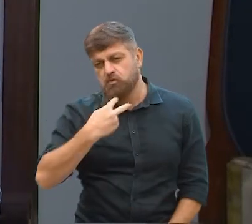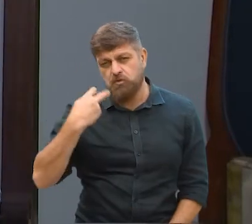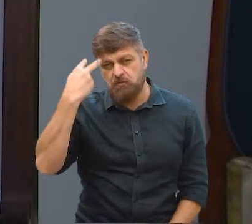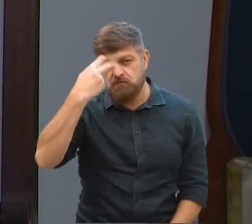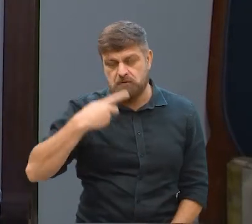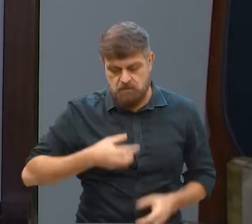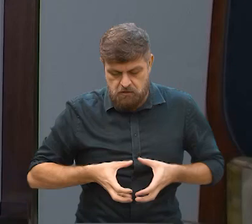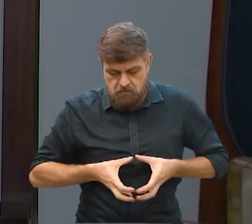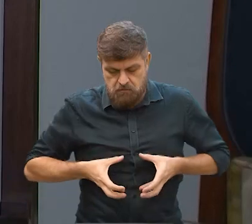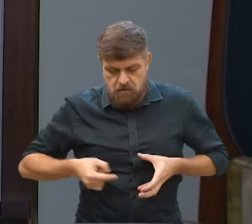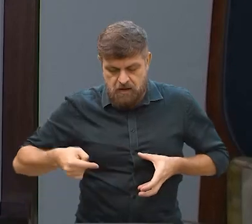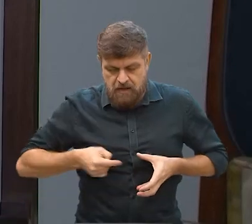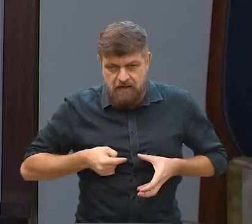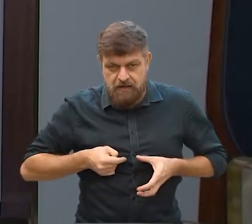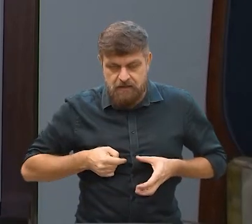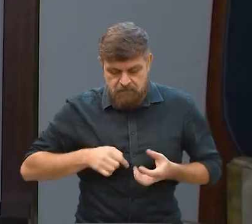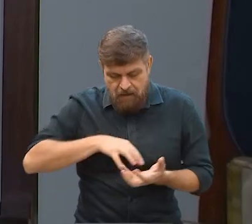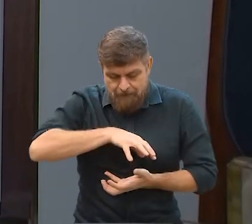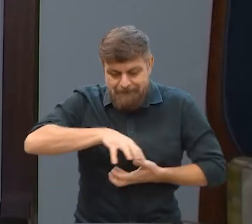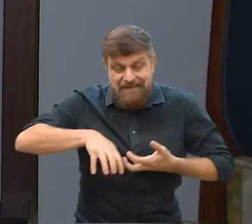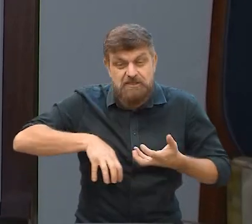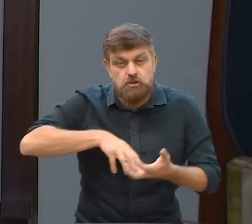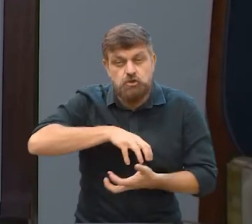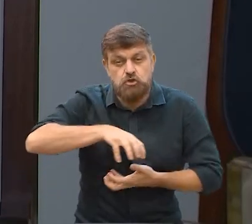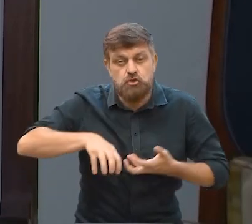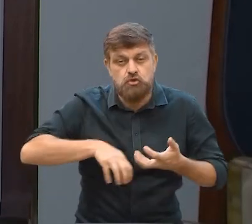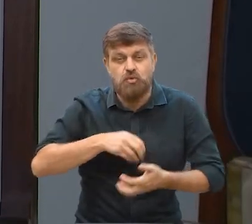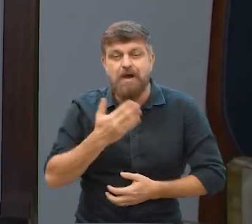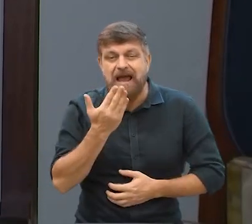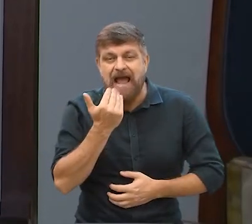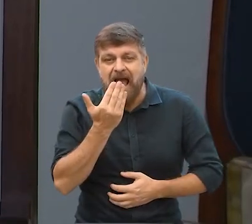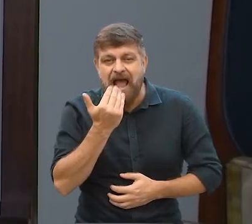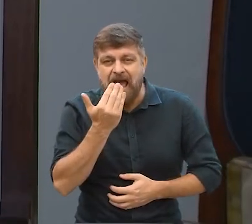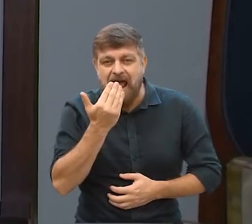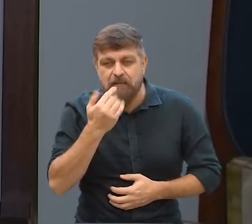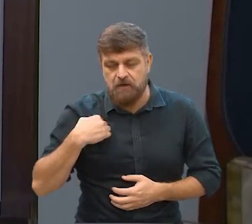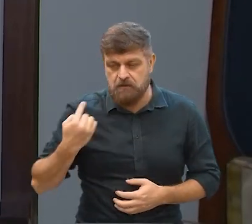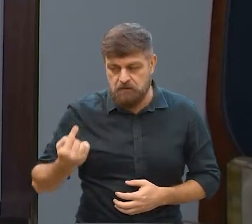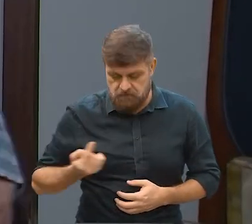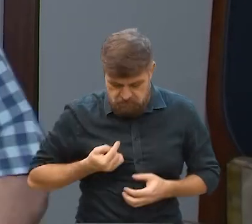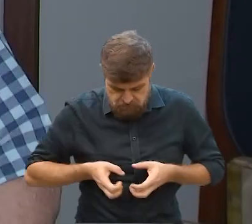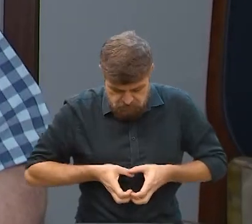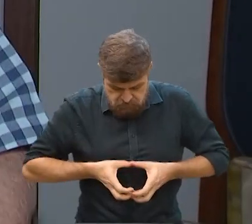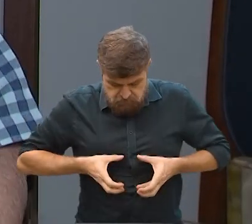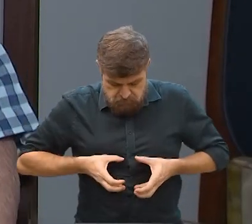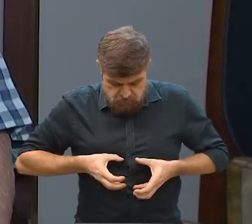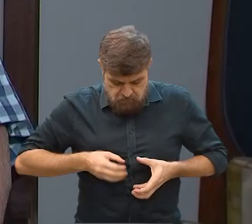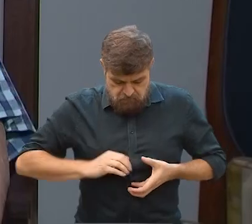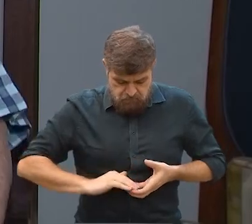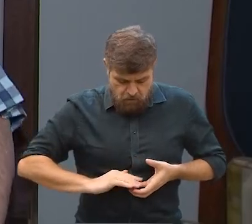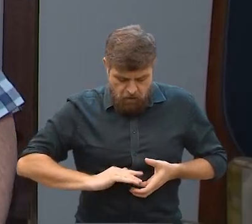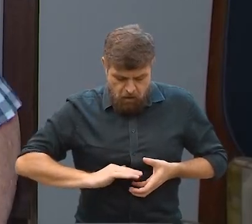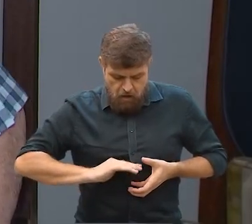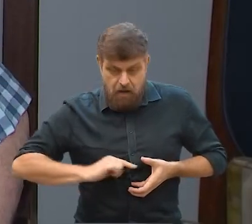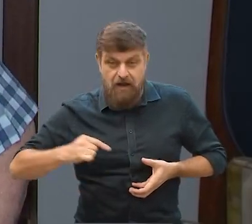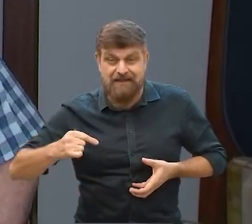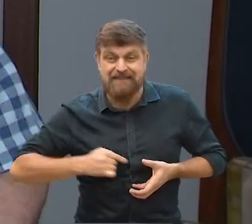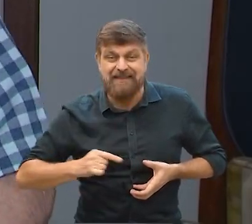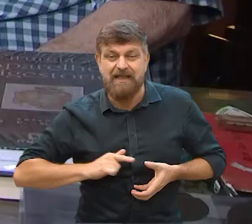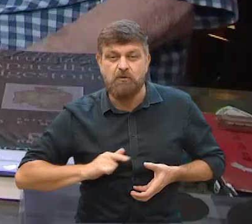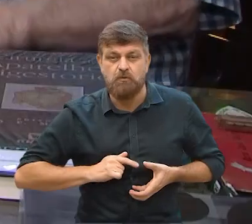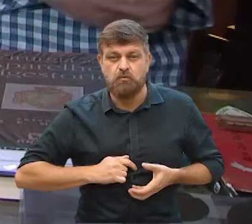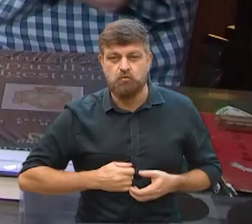além de armazenar, ele promove a mistura dos alimentos, desse alimento que acabou de chegar ali, com o chamado suco